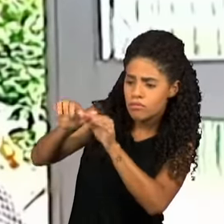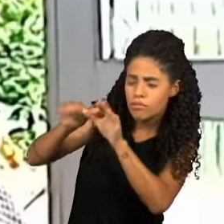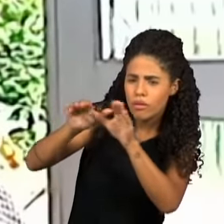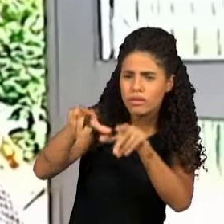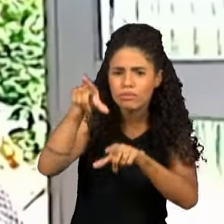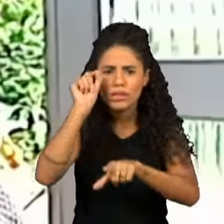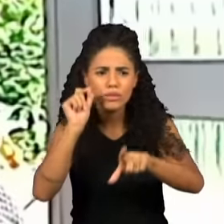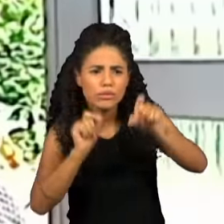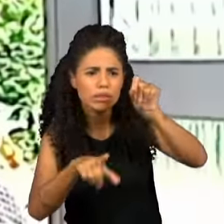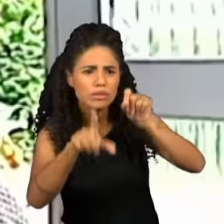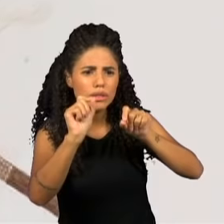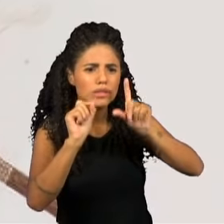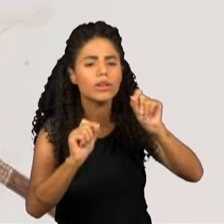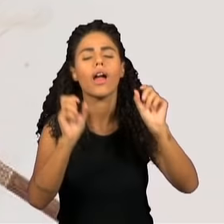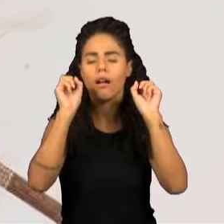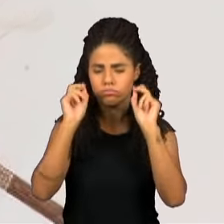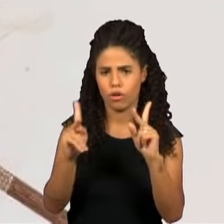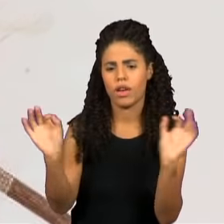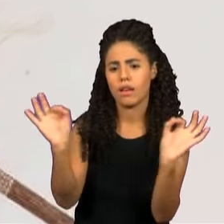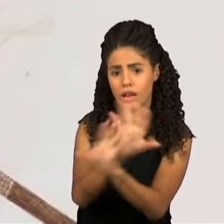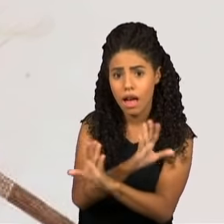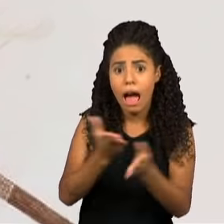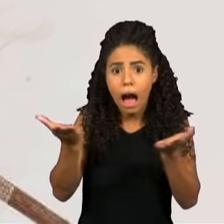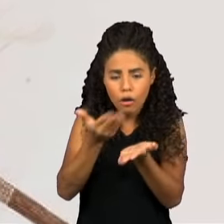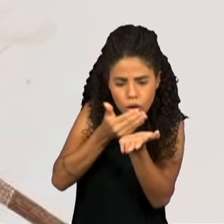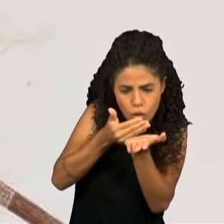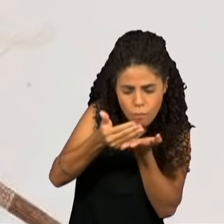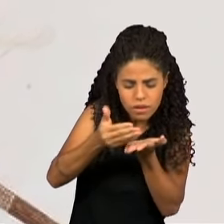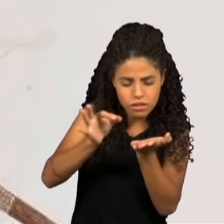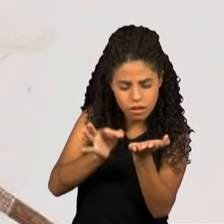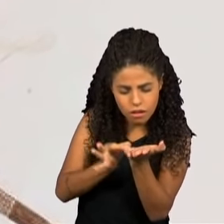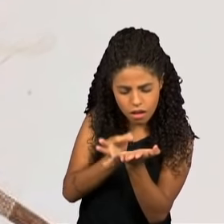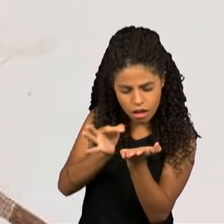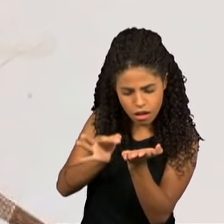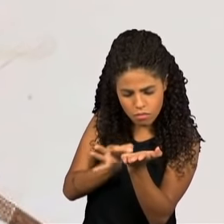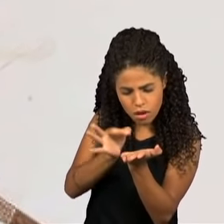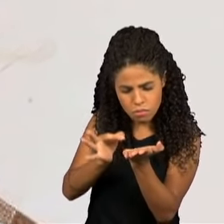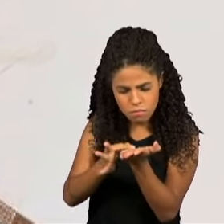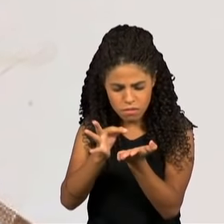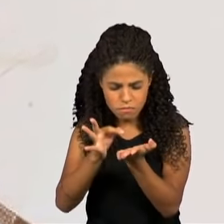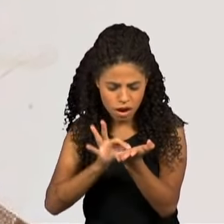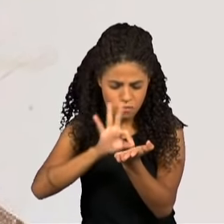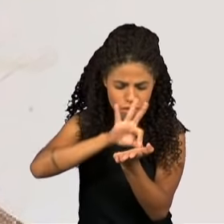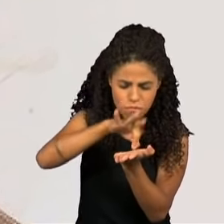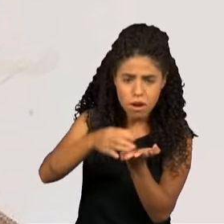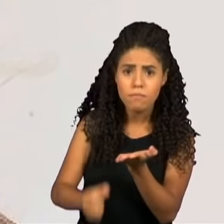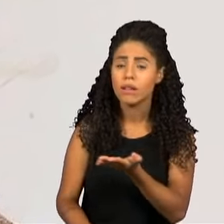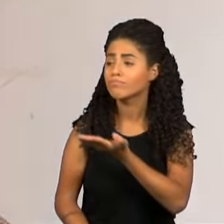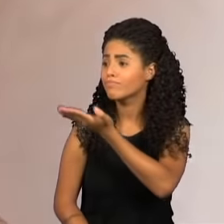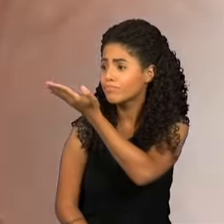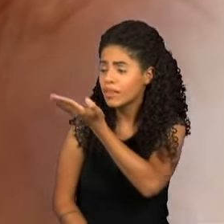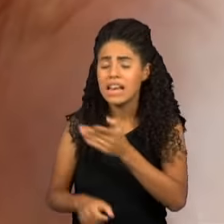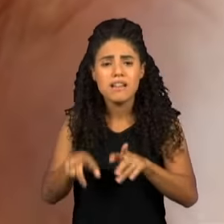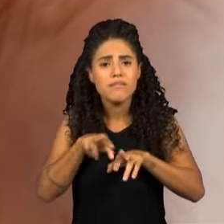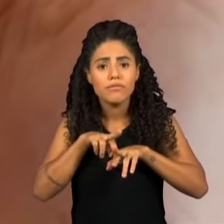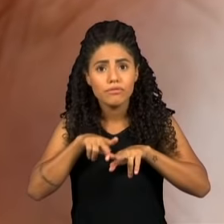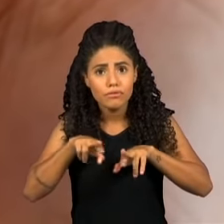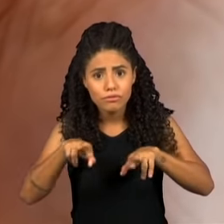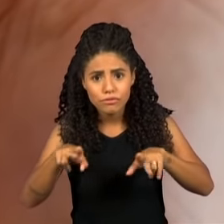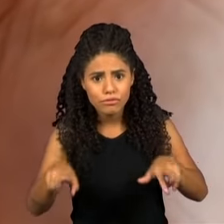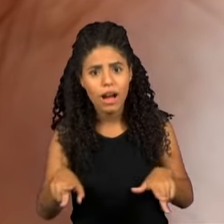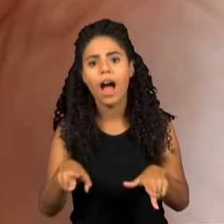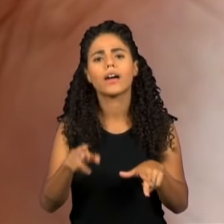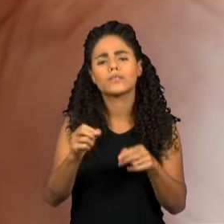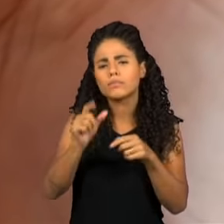Então, foi ali o soldadinho do Araripe, foi também o Tietê de